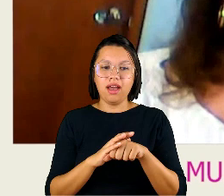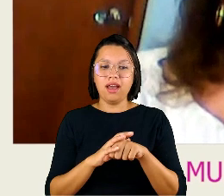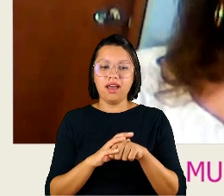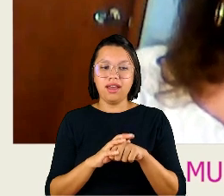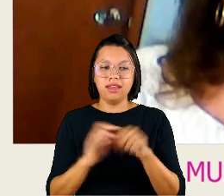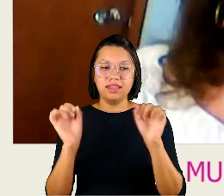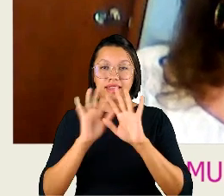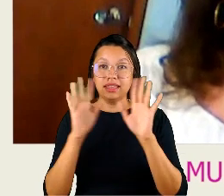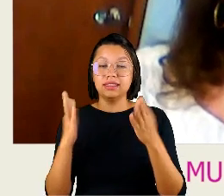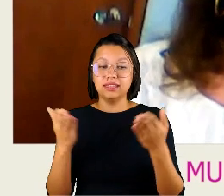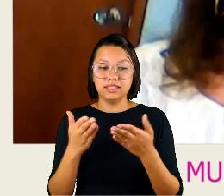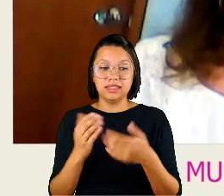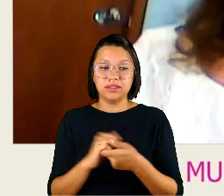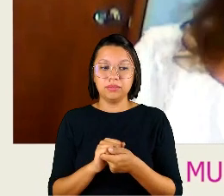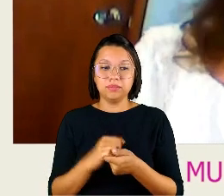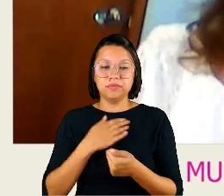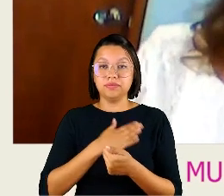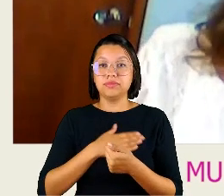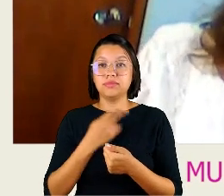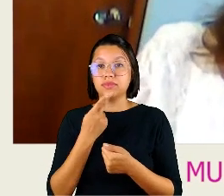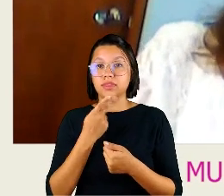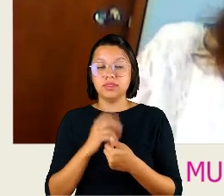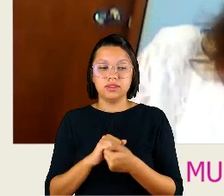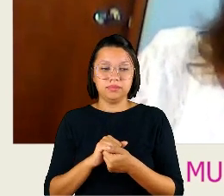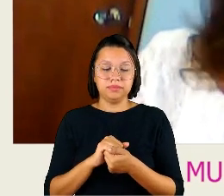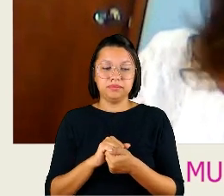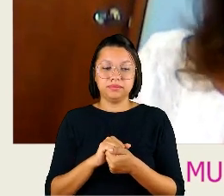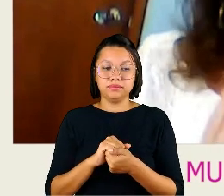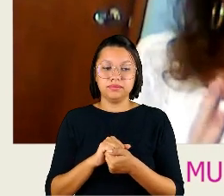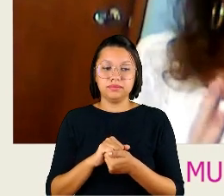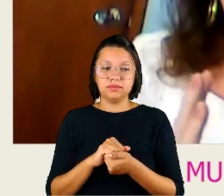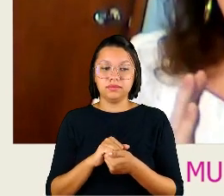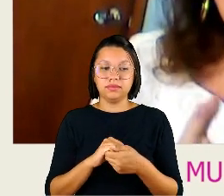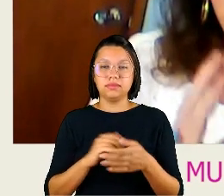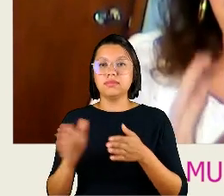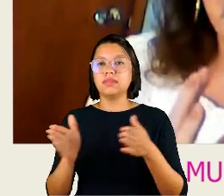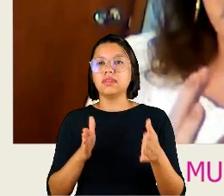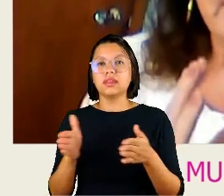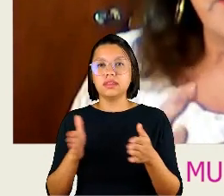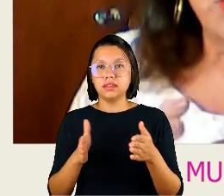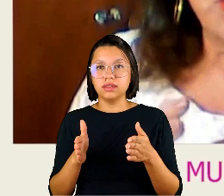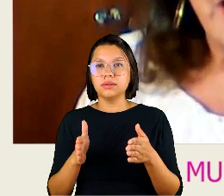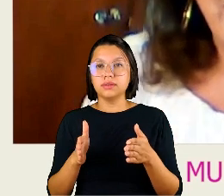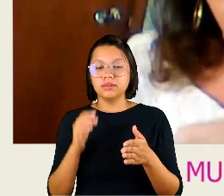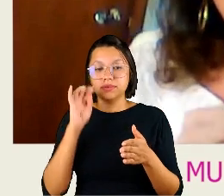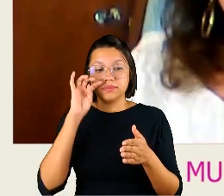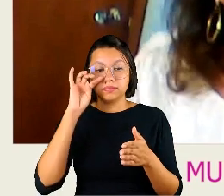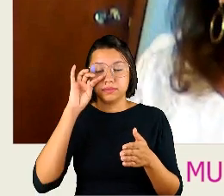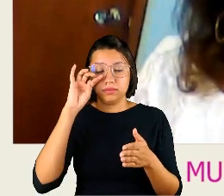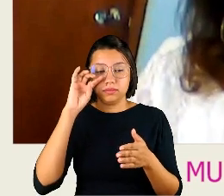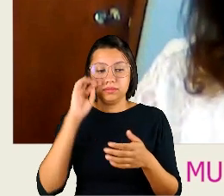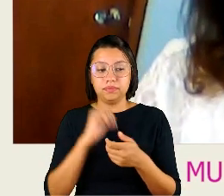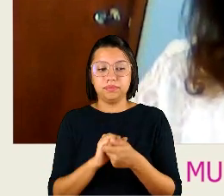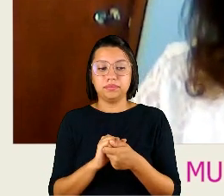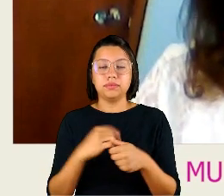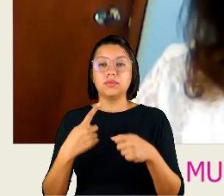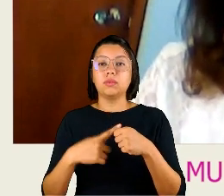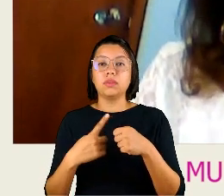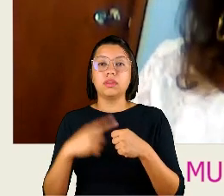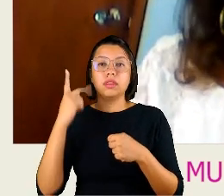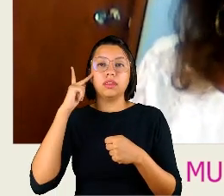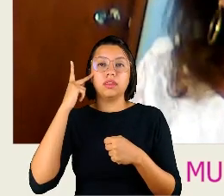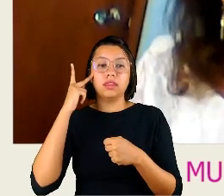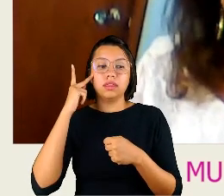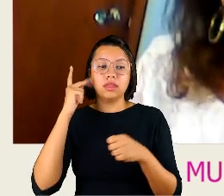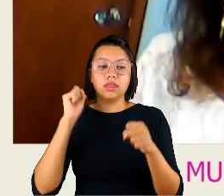agora. E eu gostaria de dizer que nesses tempos, numa cidade de São